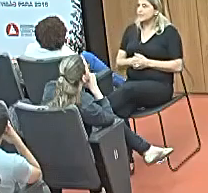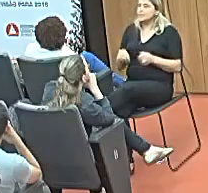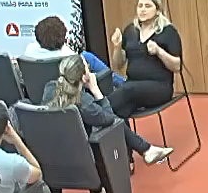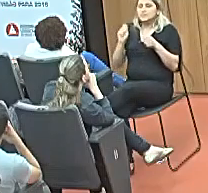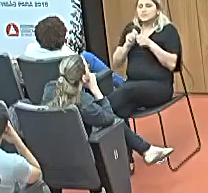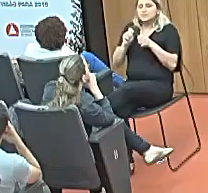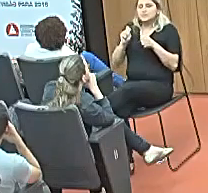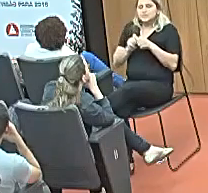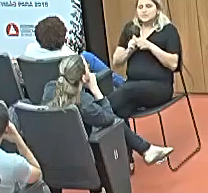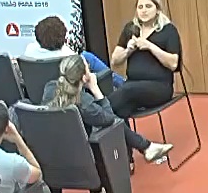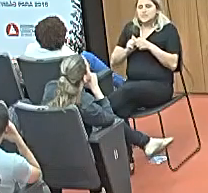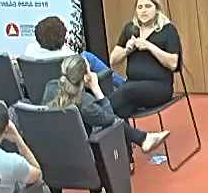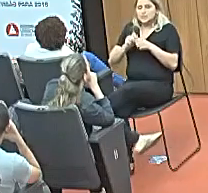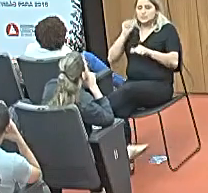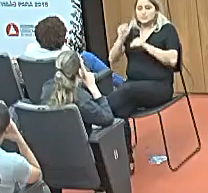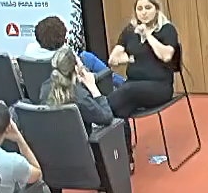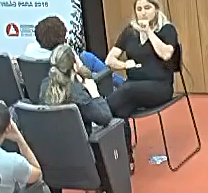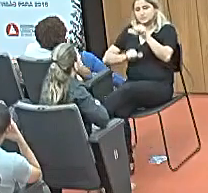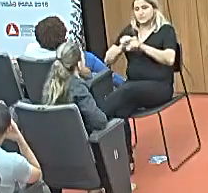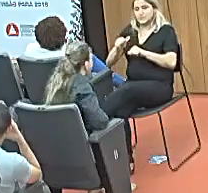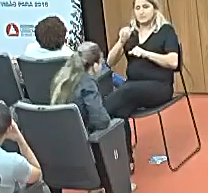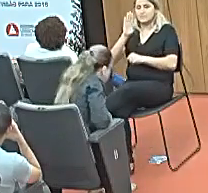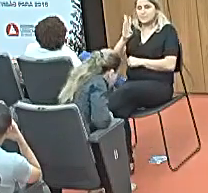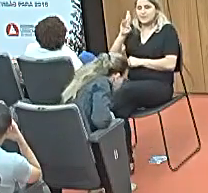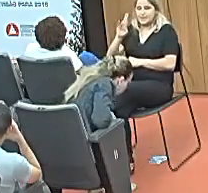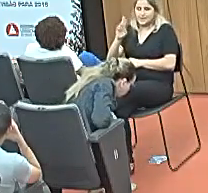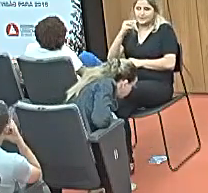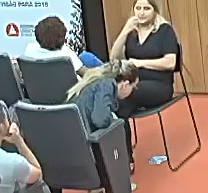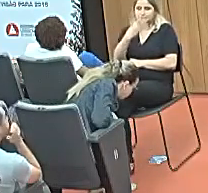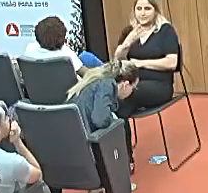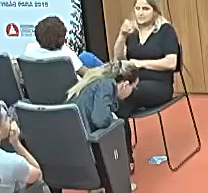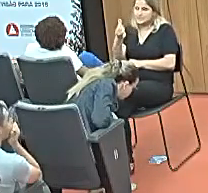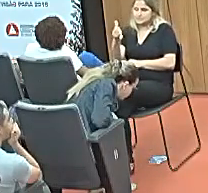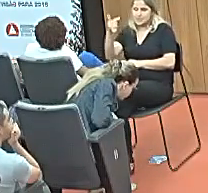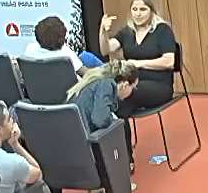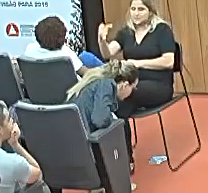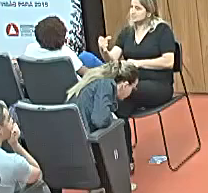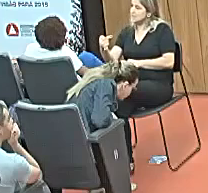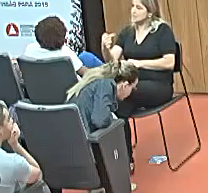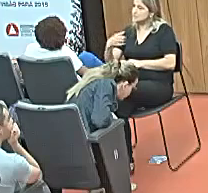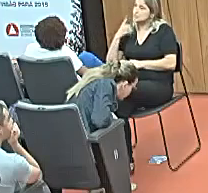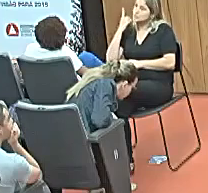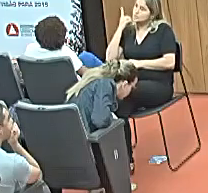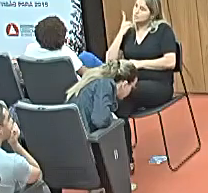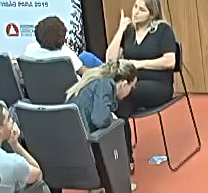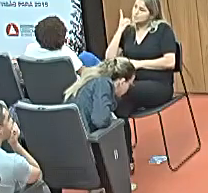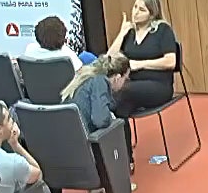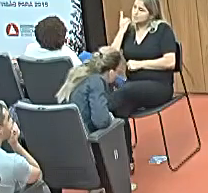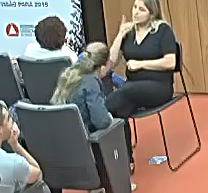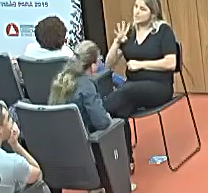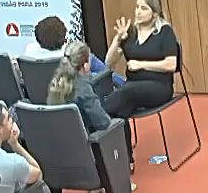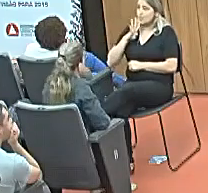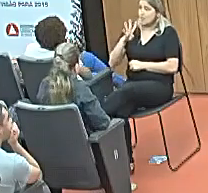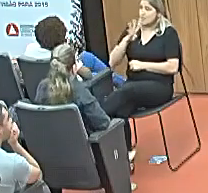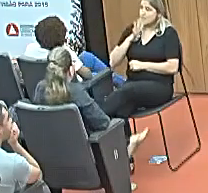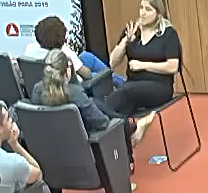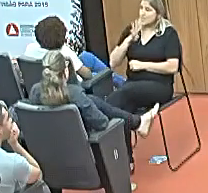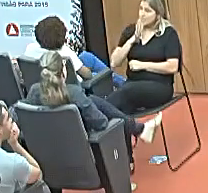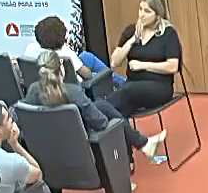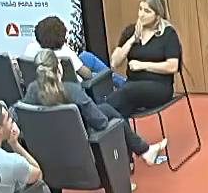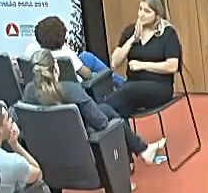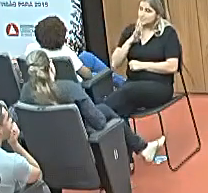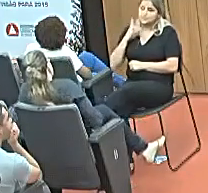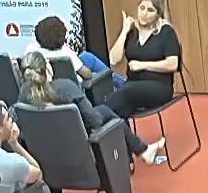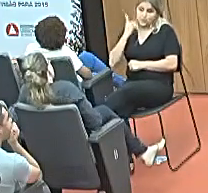br 367 aí o deputado conhece bem né que vai lá né que nós não